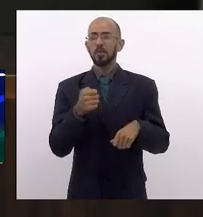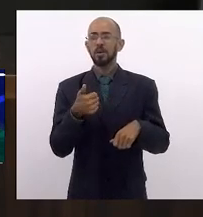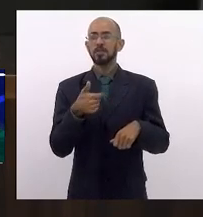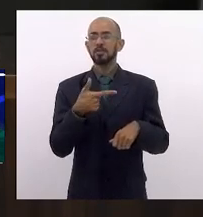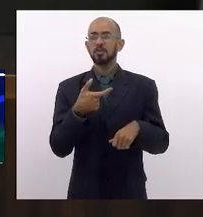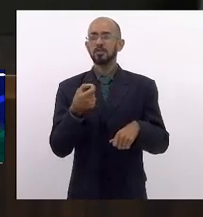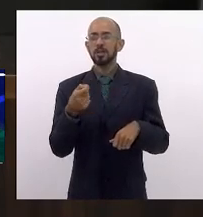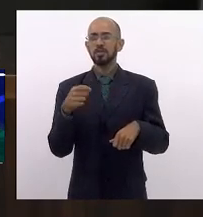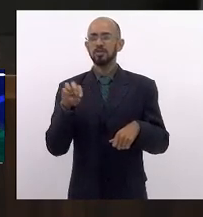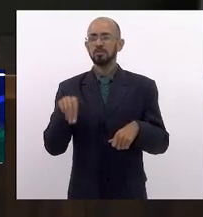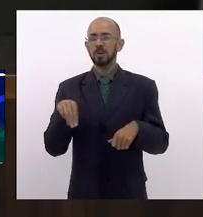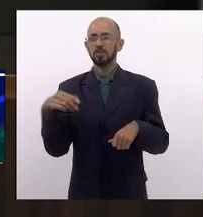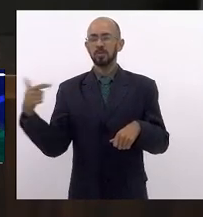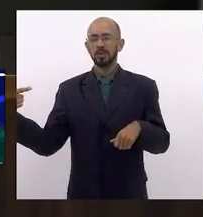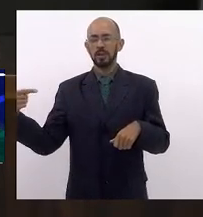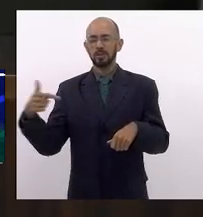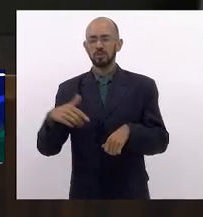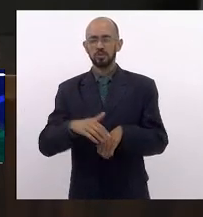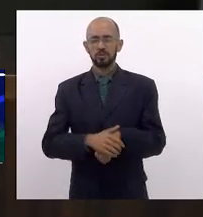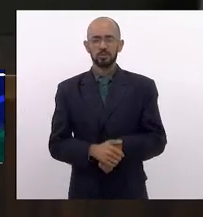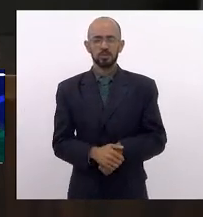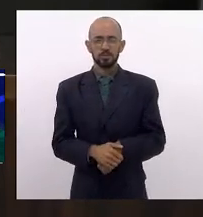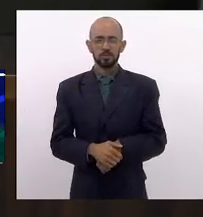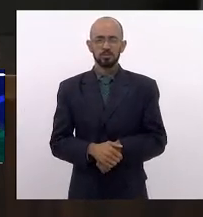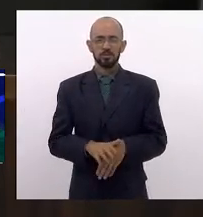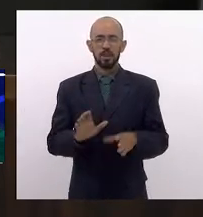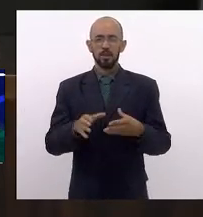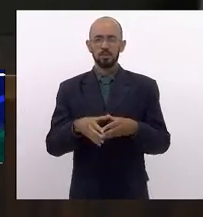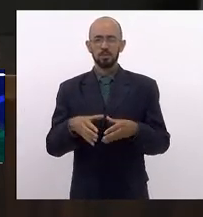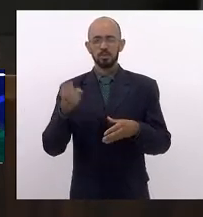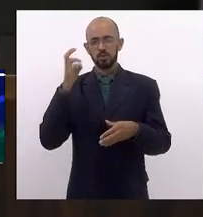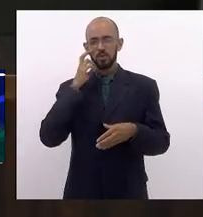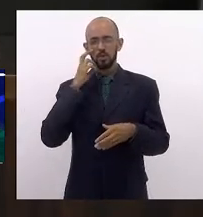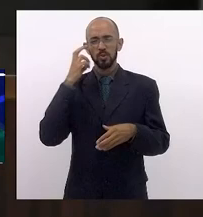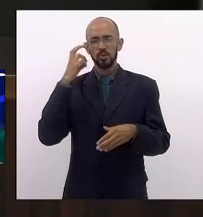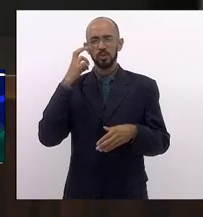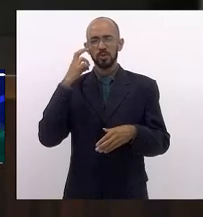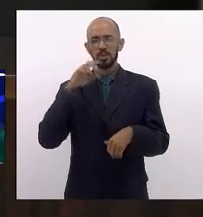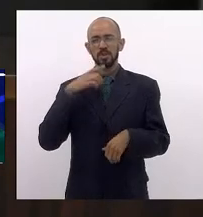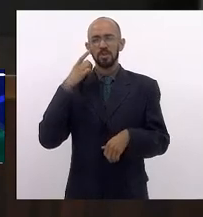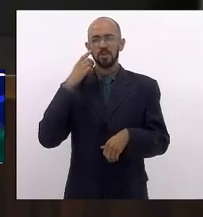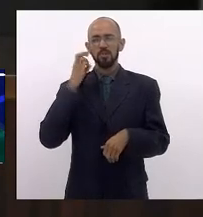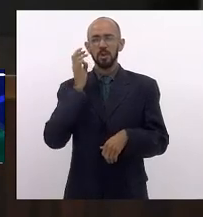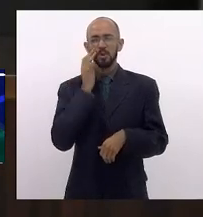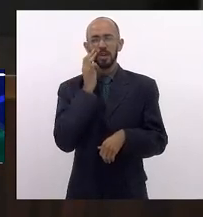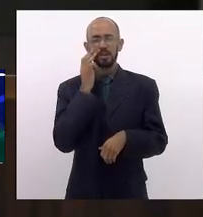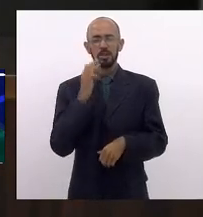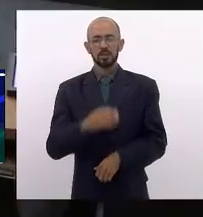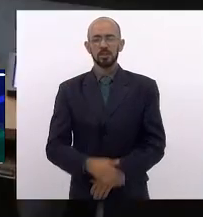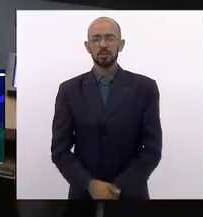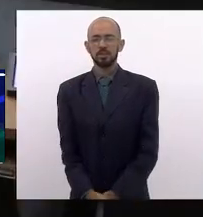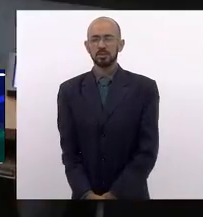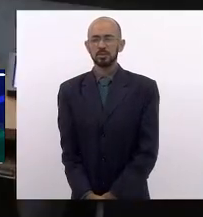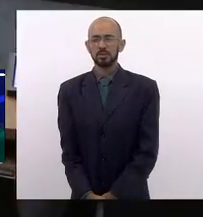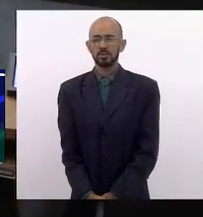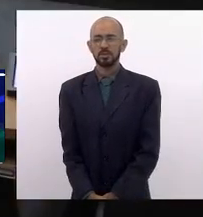cara do Gol pela comissão de Cultura Deputado Walter waldeck Carneiro